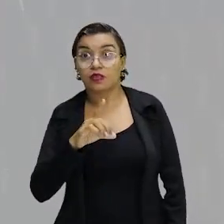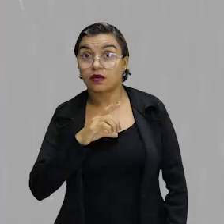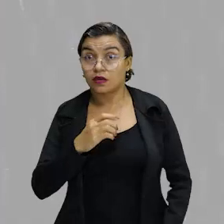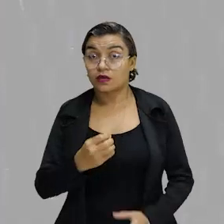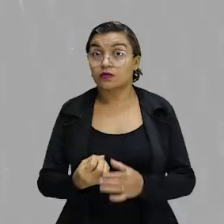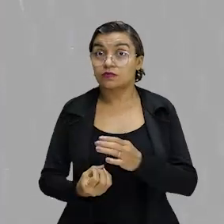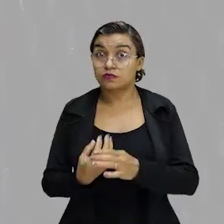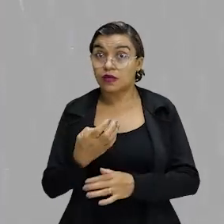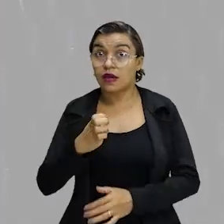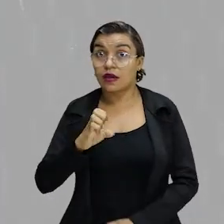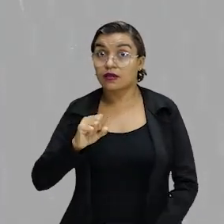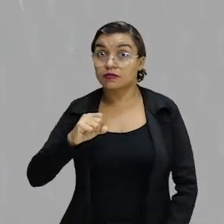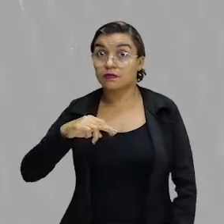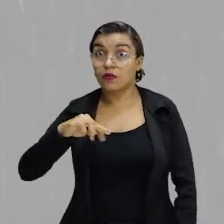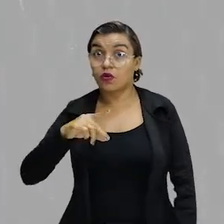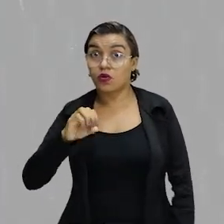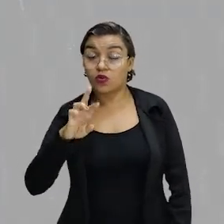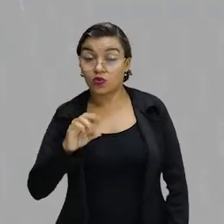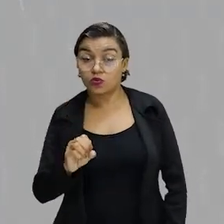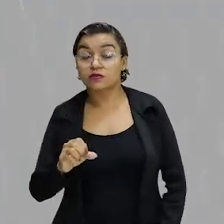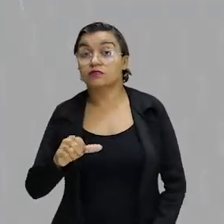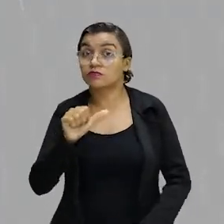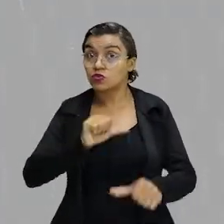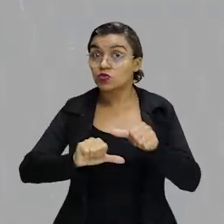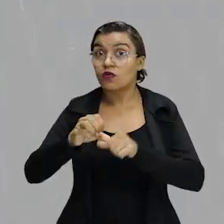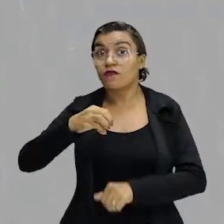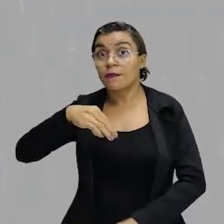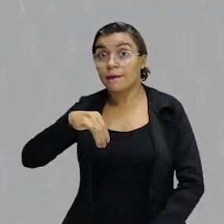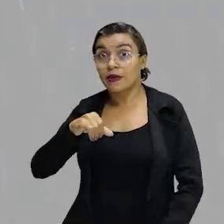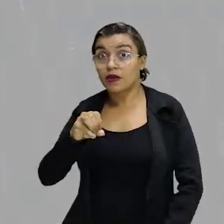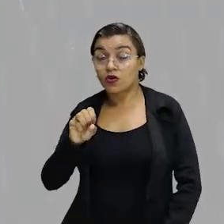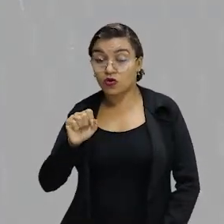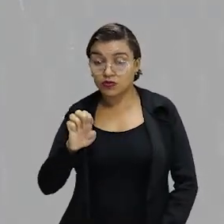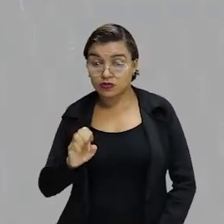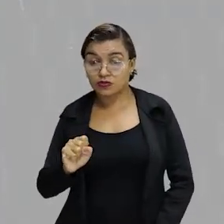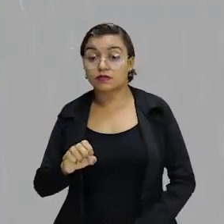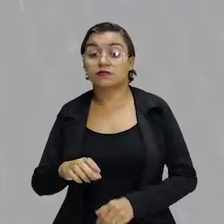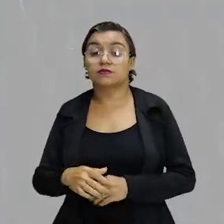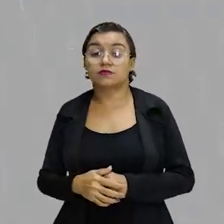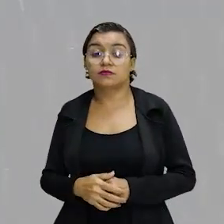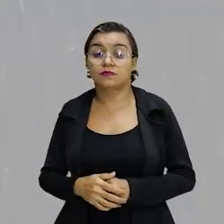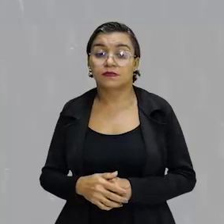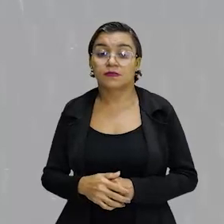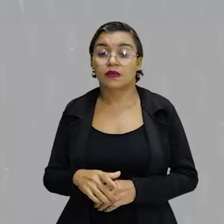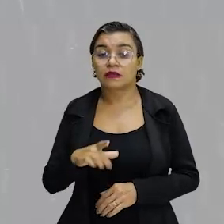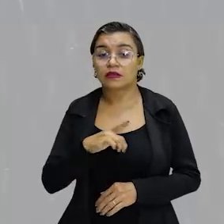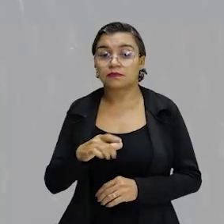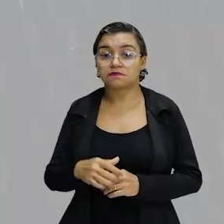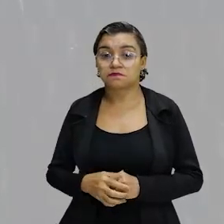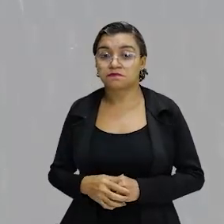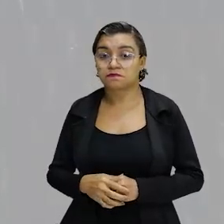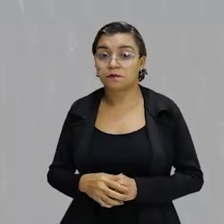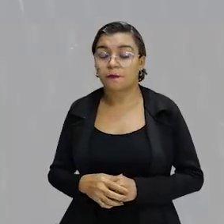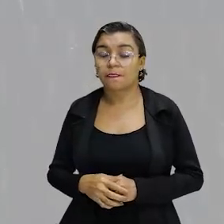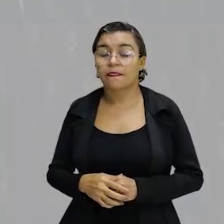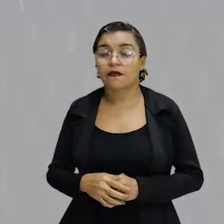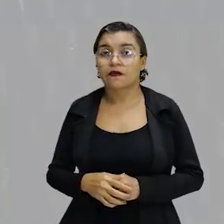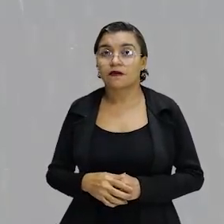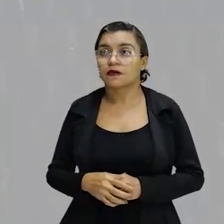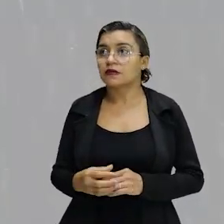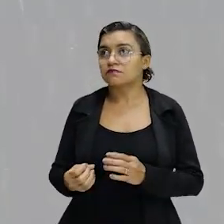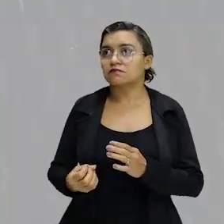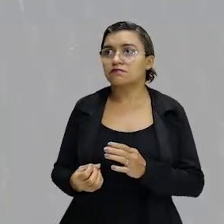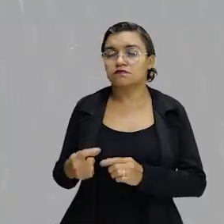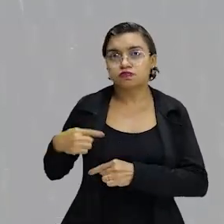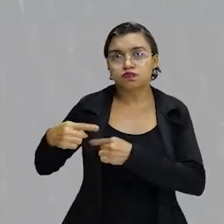de esporos que sofre meiose, conforme nós já estudamos no ciclo de vida das plantas. Vai sofrer meiose para produzir o